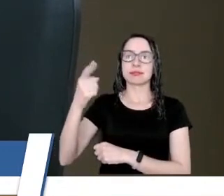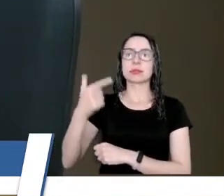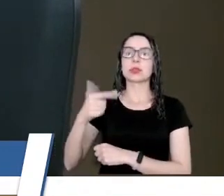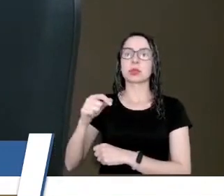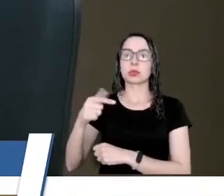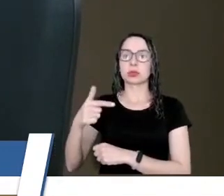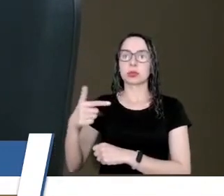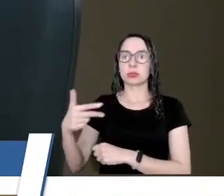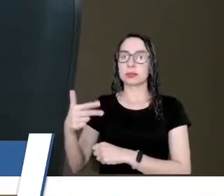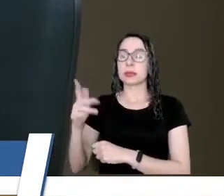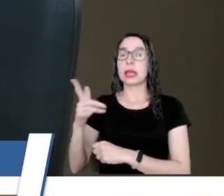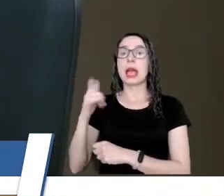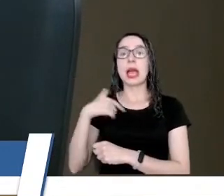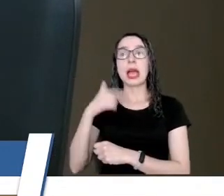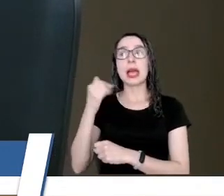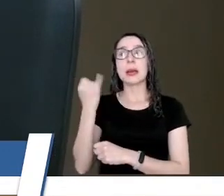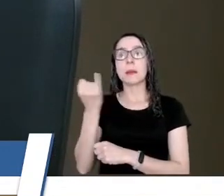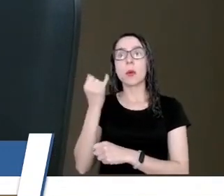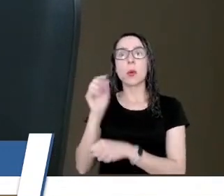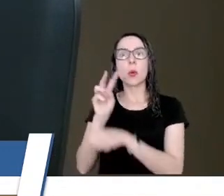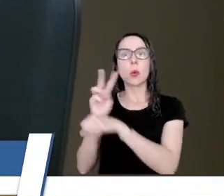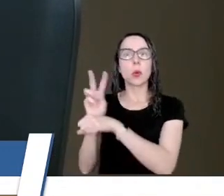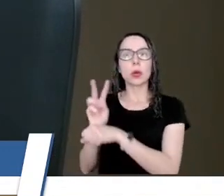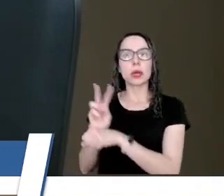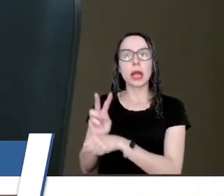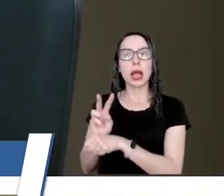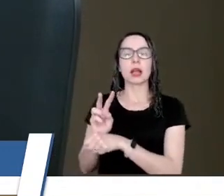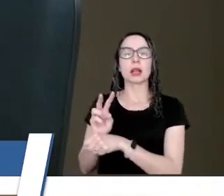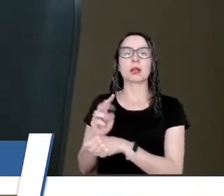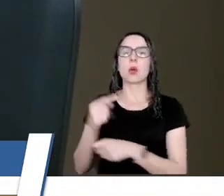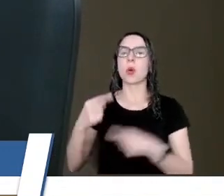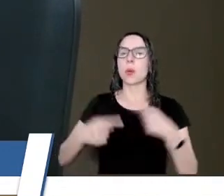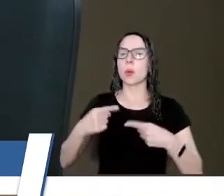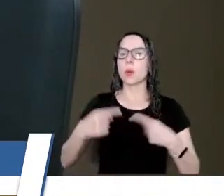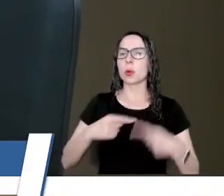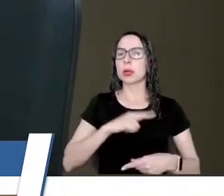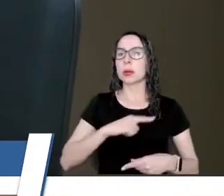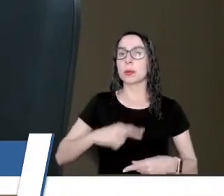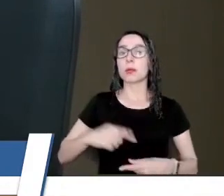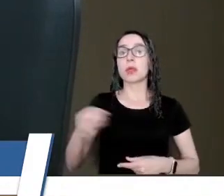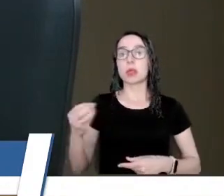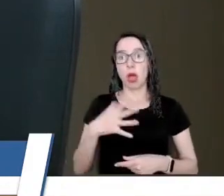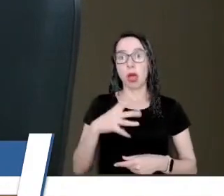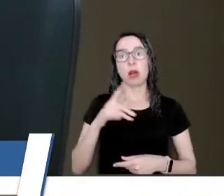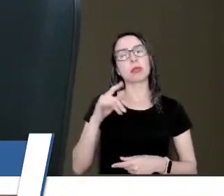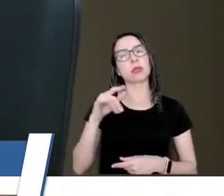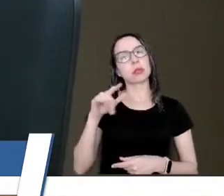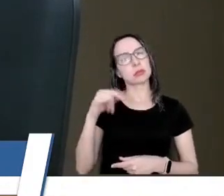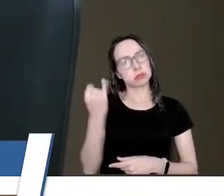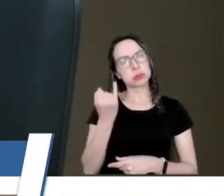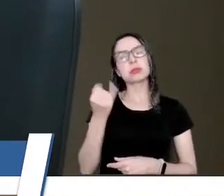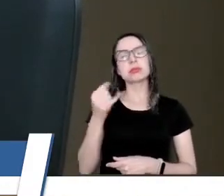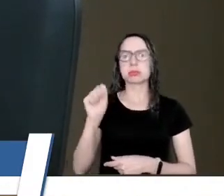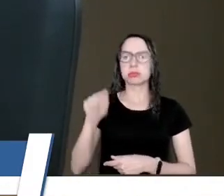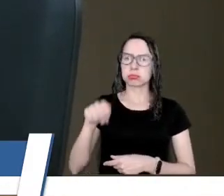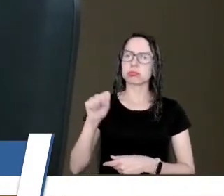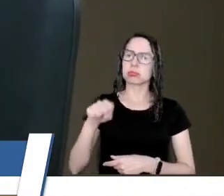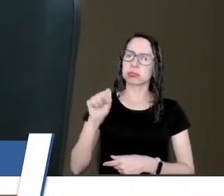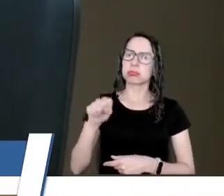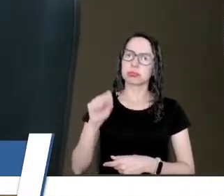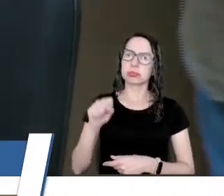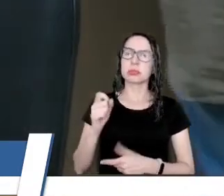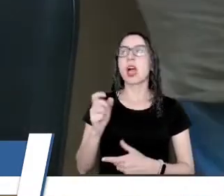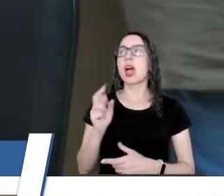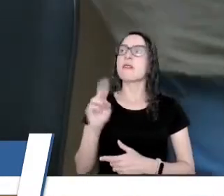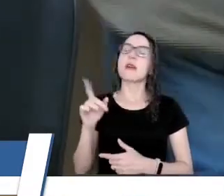da conservação, políticas públicas novas, é importante, sem dúvida nenhuma. Você vai fazer uma